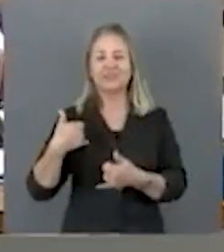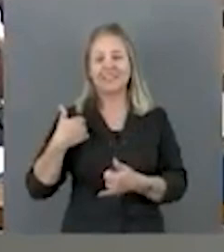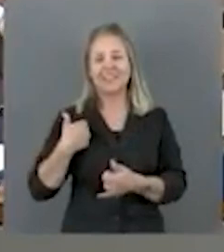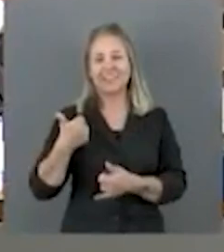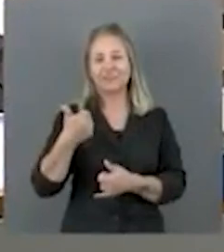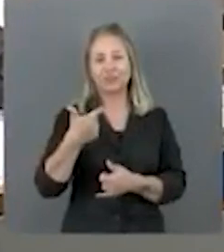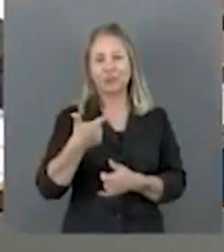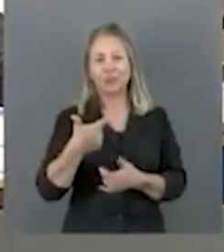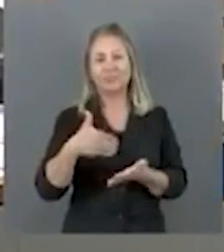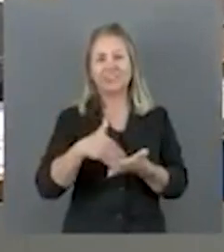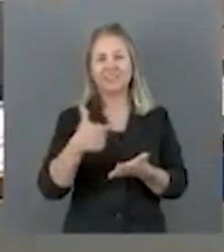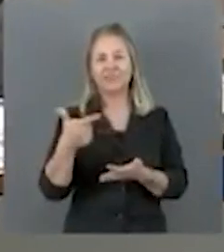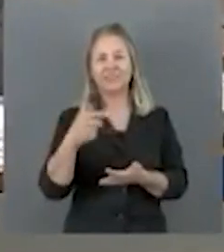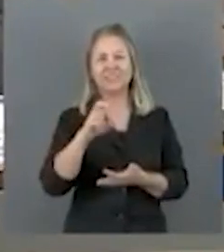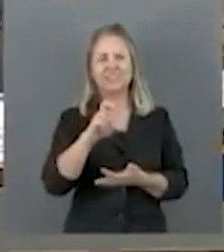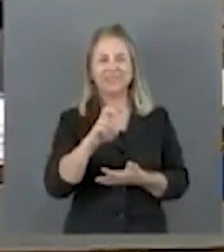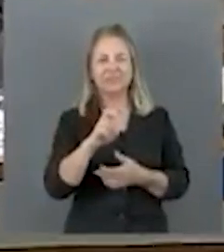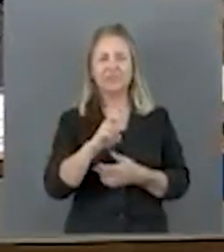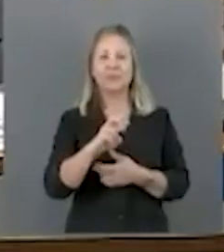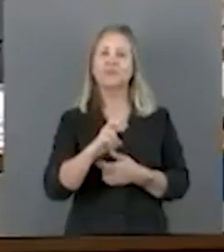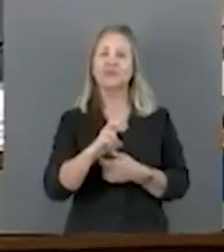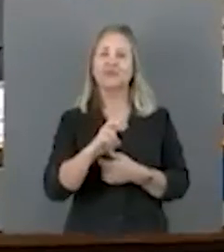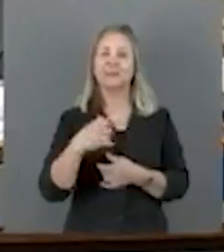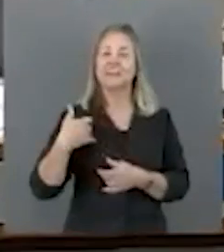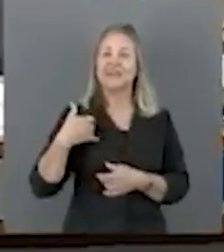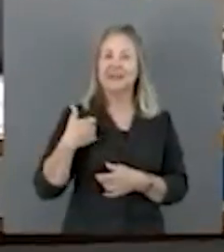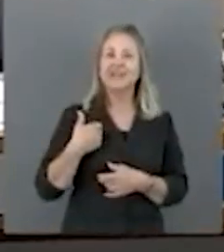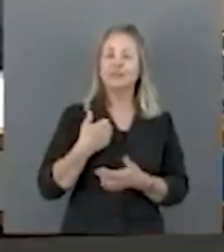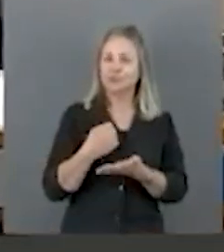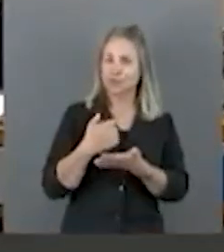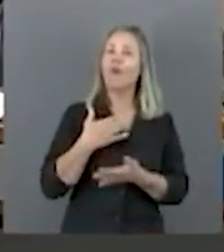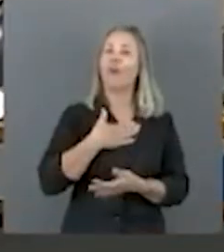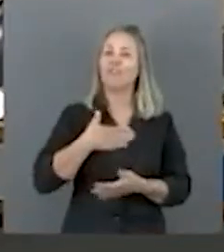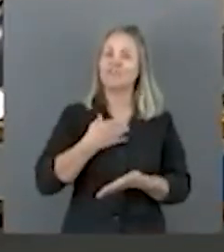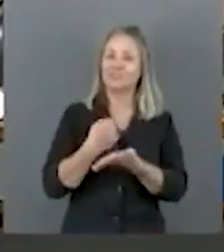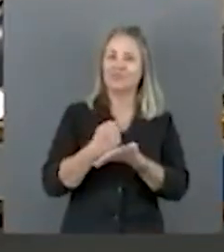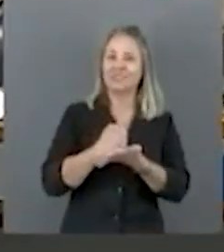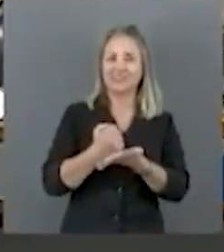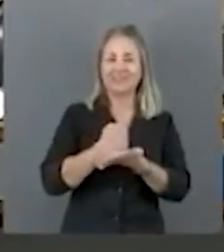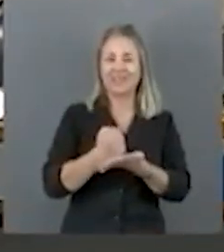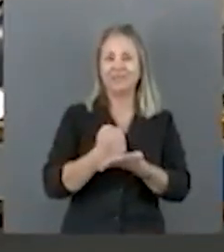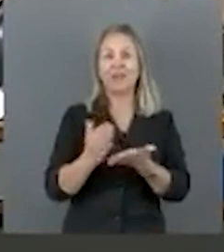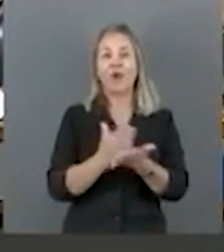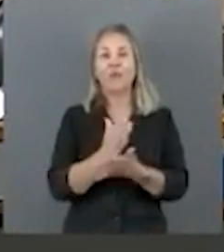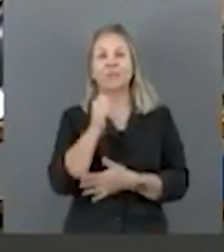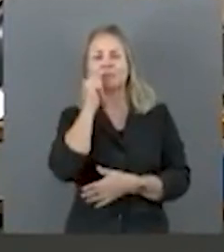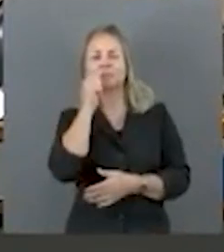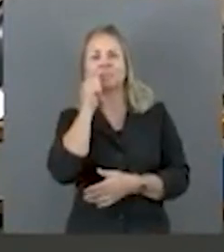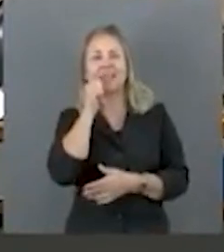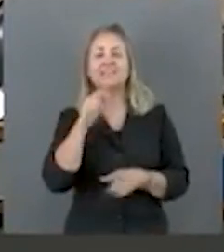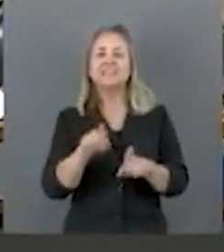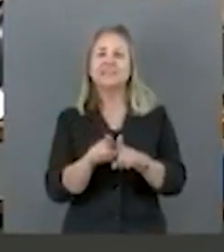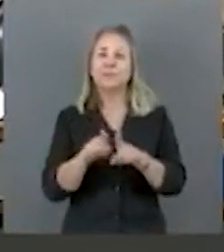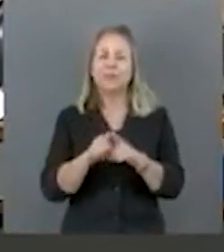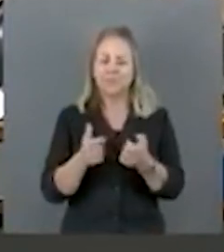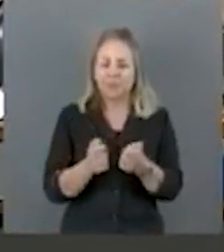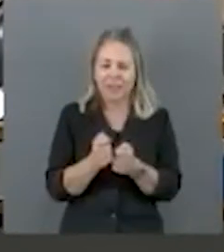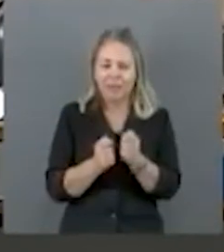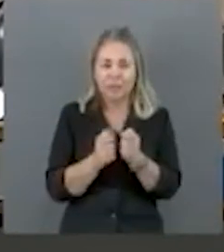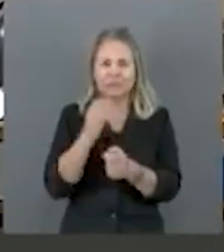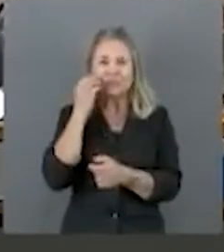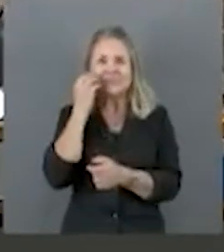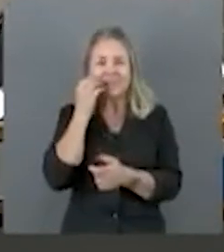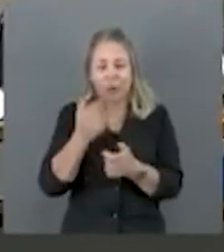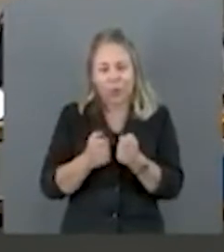até 25 anos, 80% jogam videogame de alguma forma. Por incrível que pareça, a maioria são mulheres, né, que jogam no celular, só que elas não